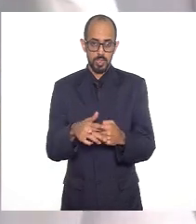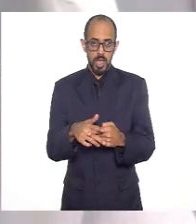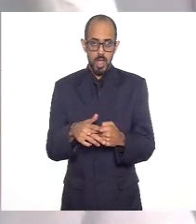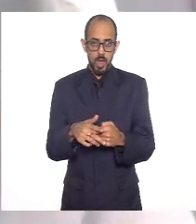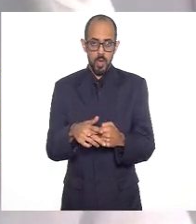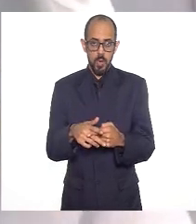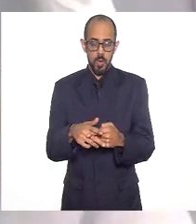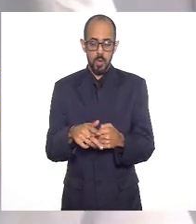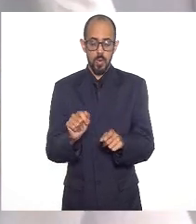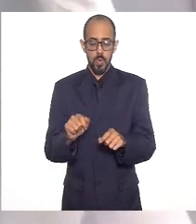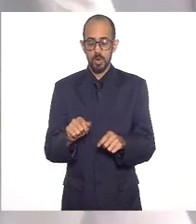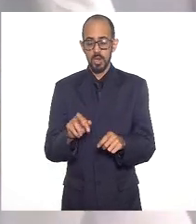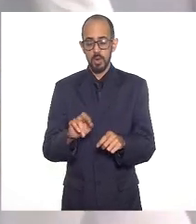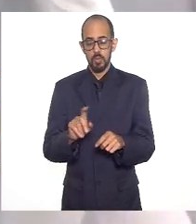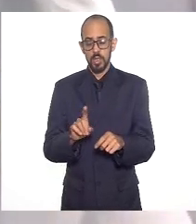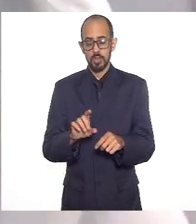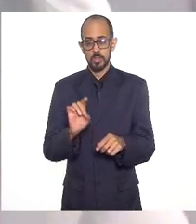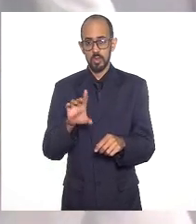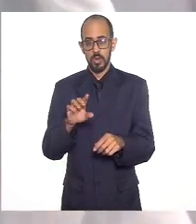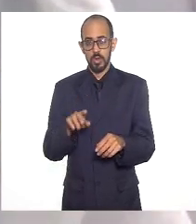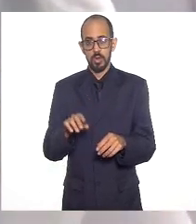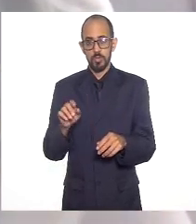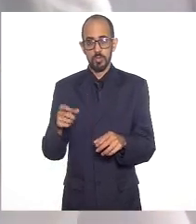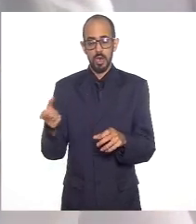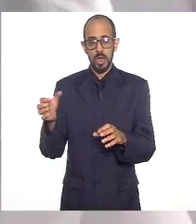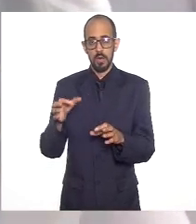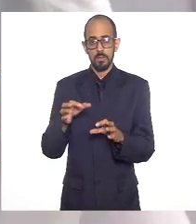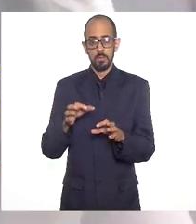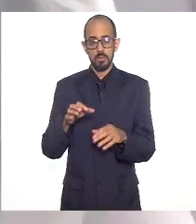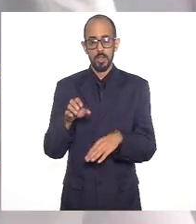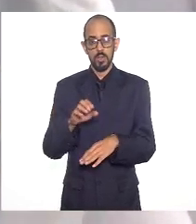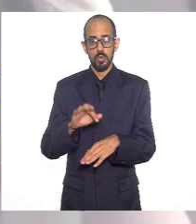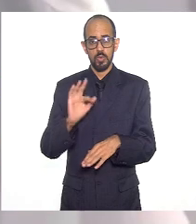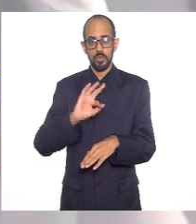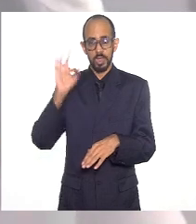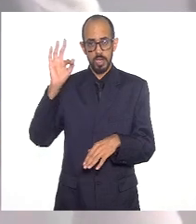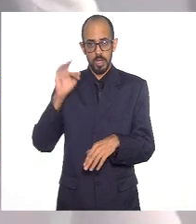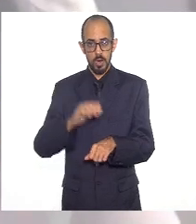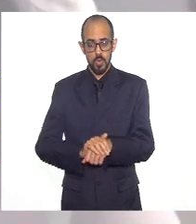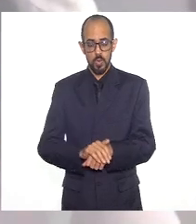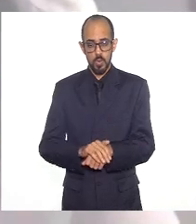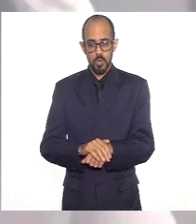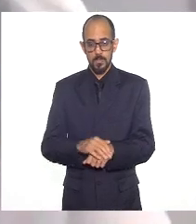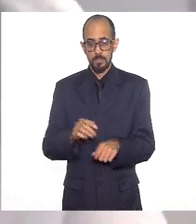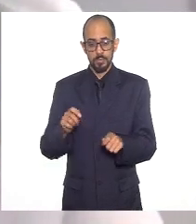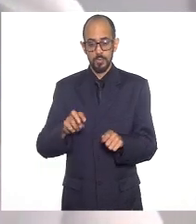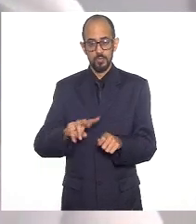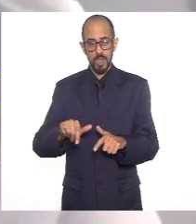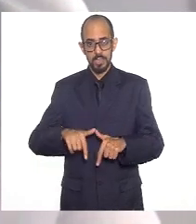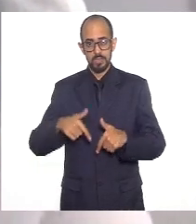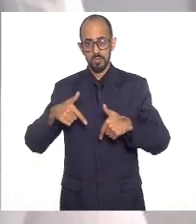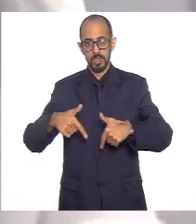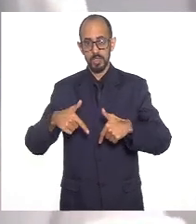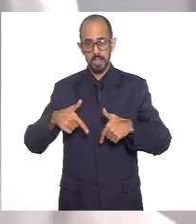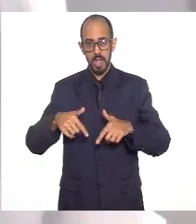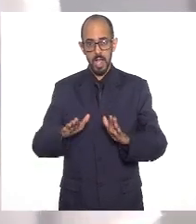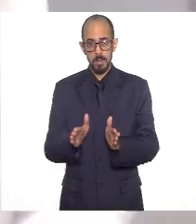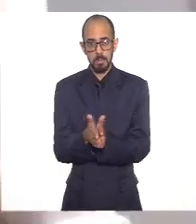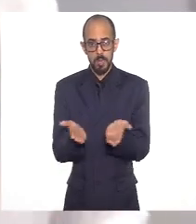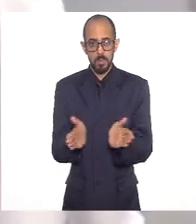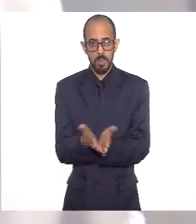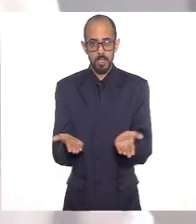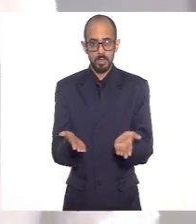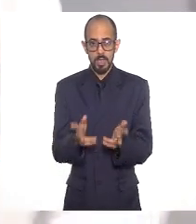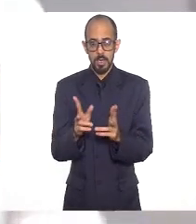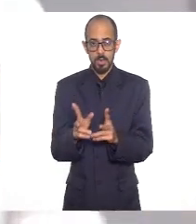qualquer investimento do poder público. Não se enfrenta a pobreza como